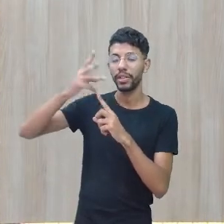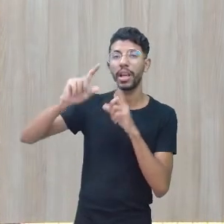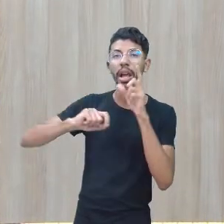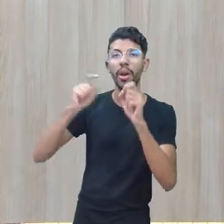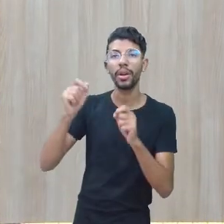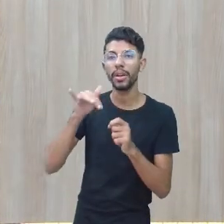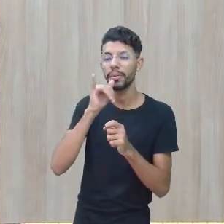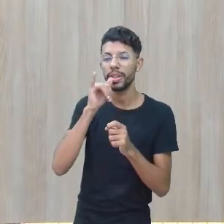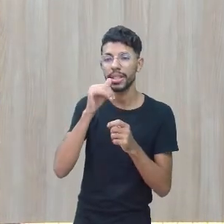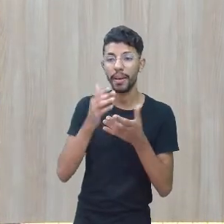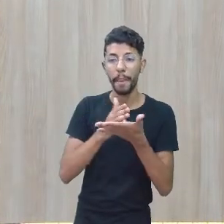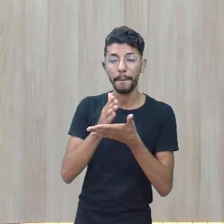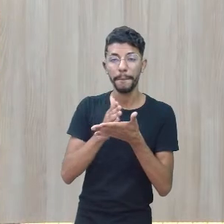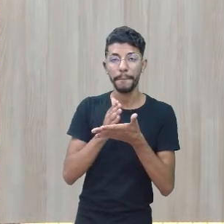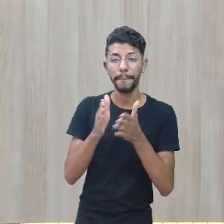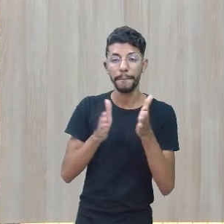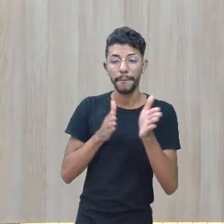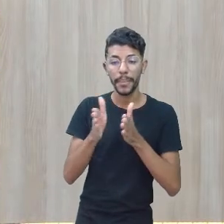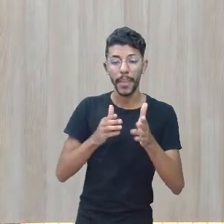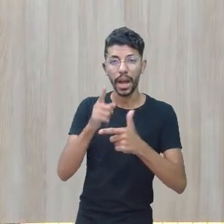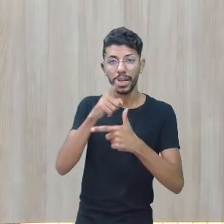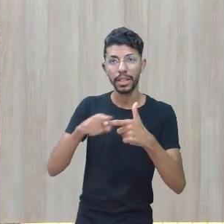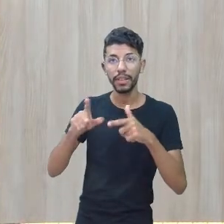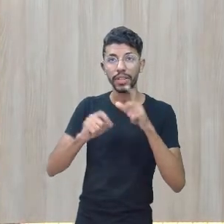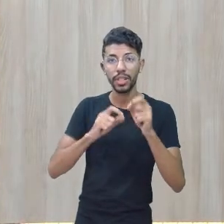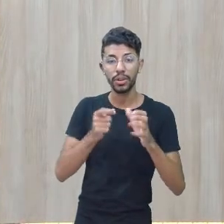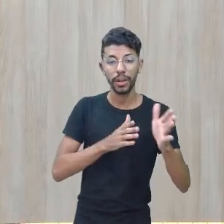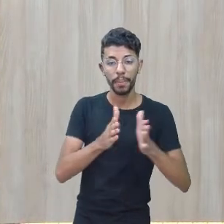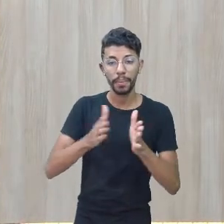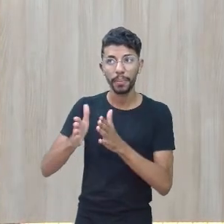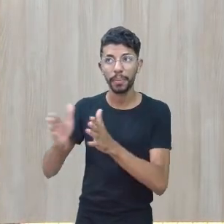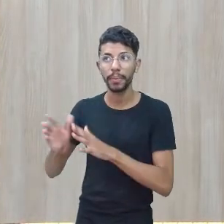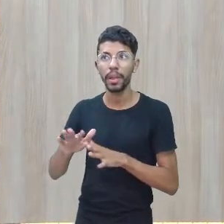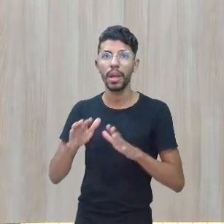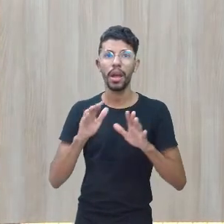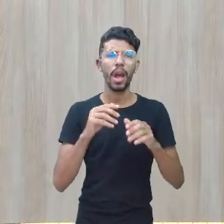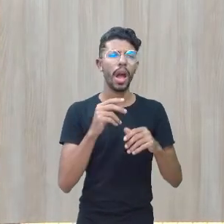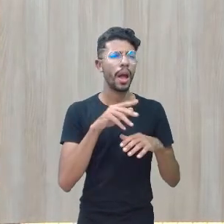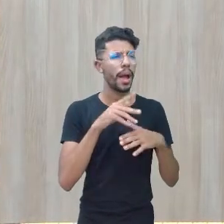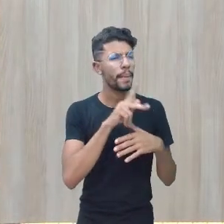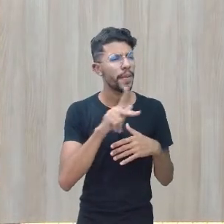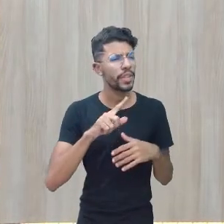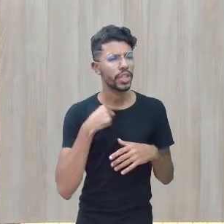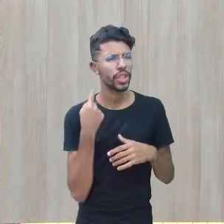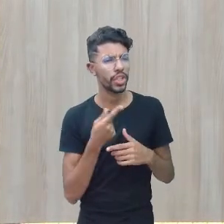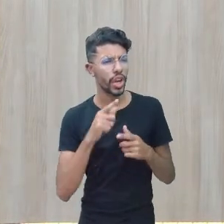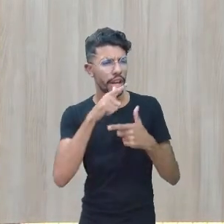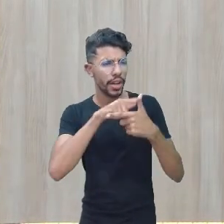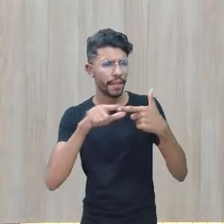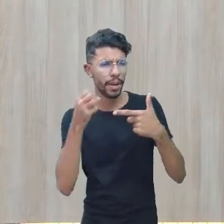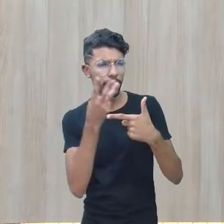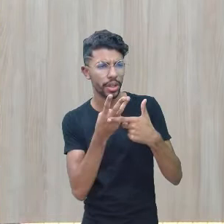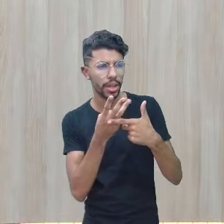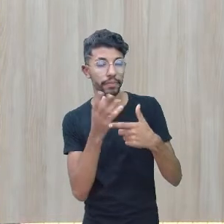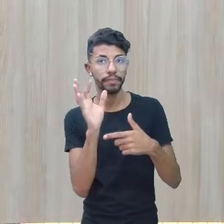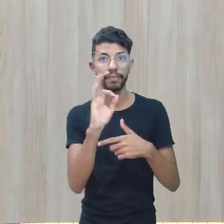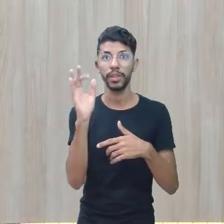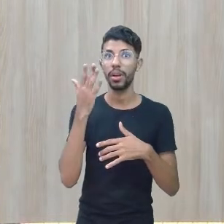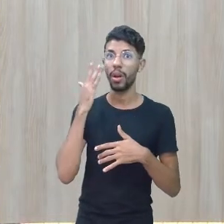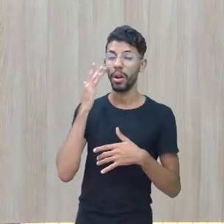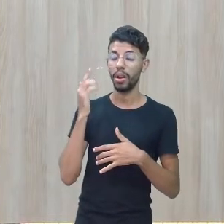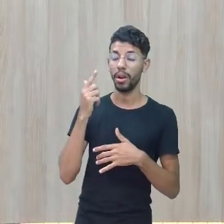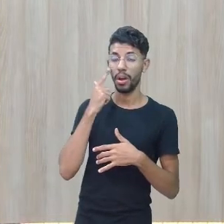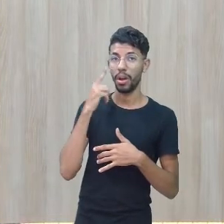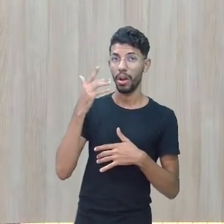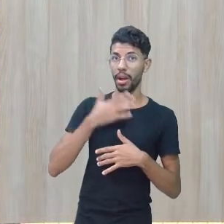gente vai fazer a divisão. Então, a gente vai dividir por 3, né, professora? Opa, calma aí. Vamos fazer o